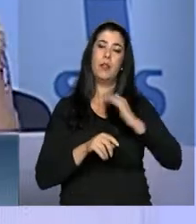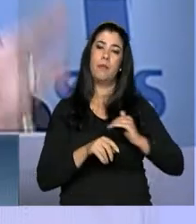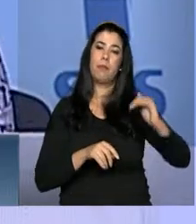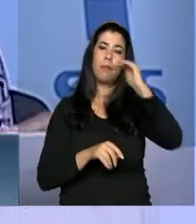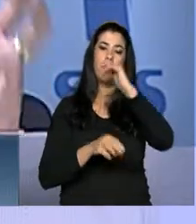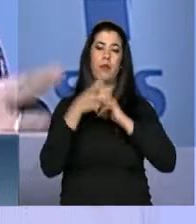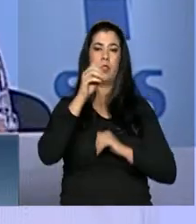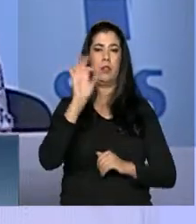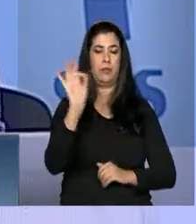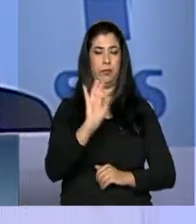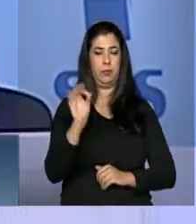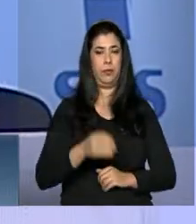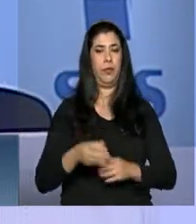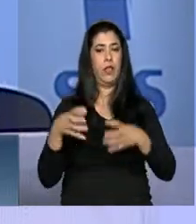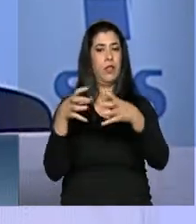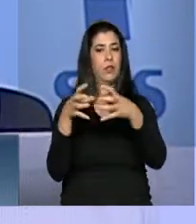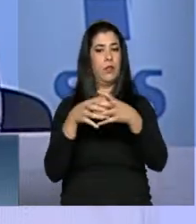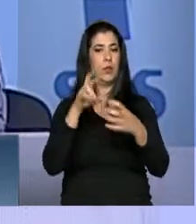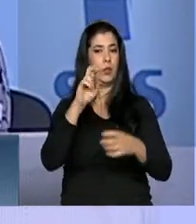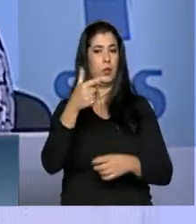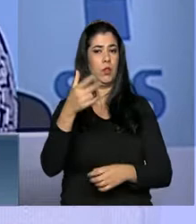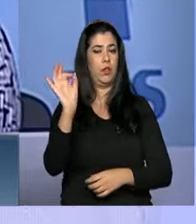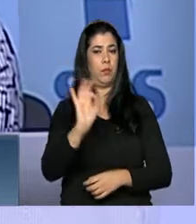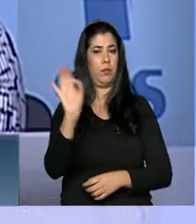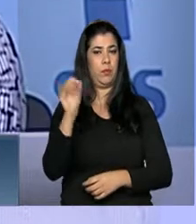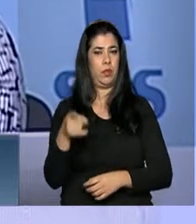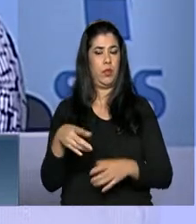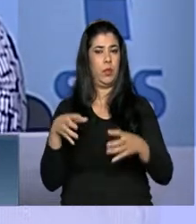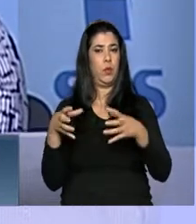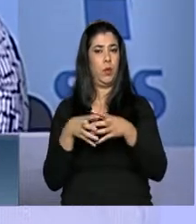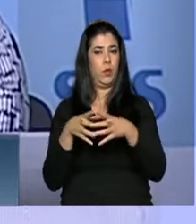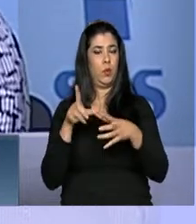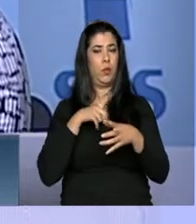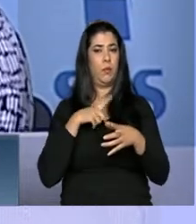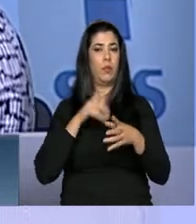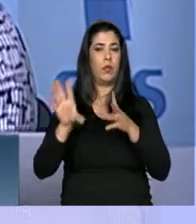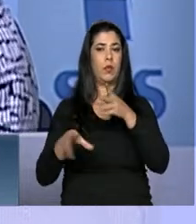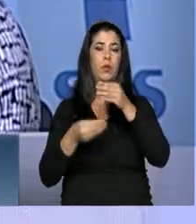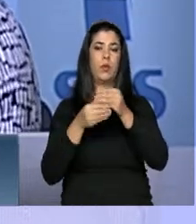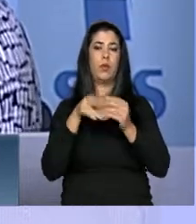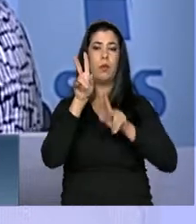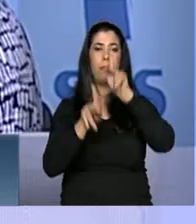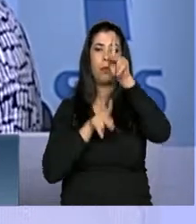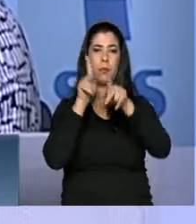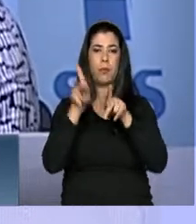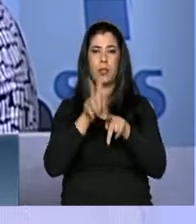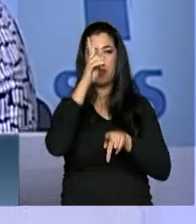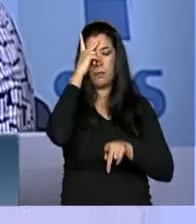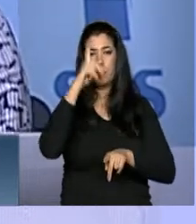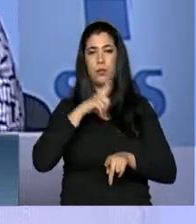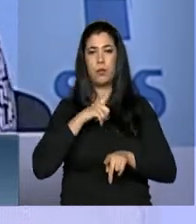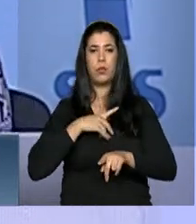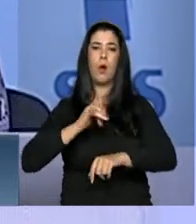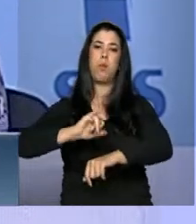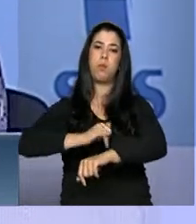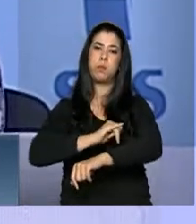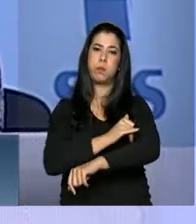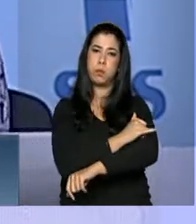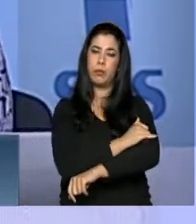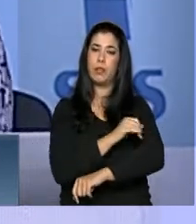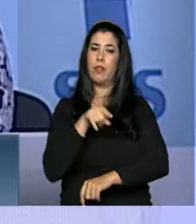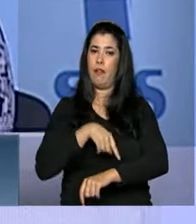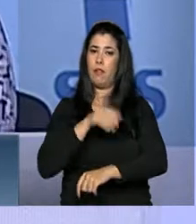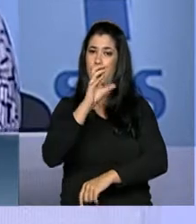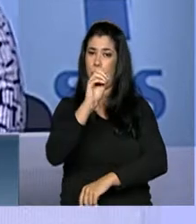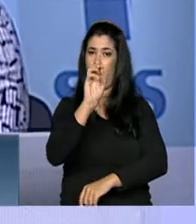peso nessa população de 52,5% inclui também a população de obesos. Nós temos uma